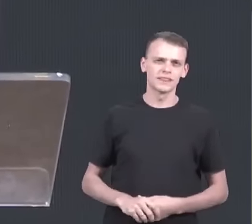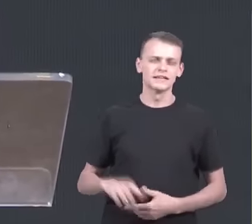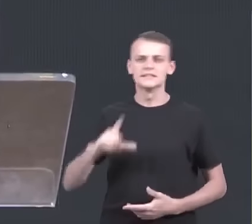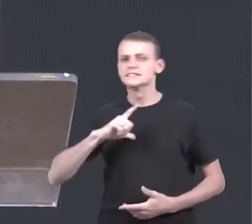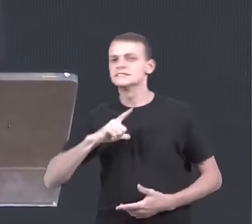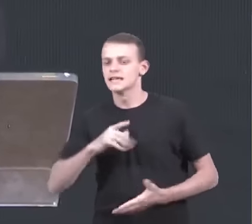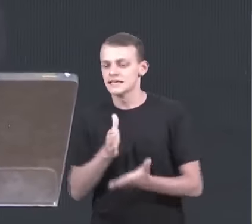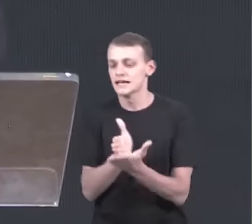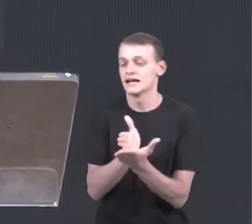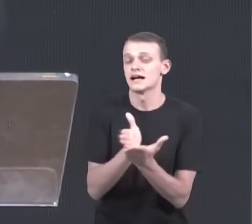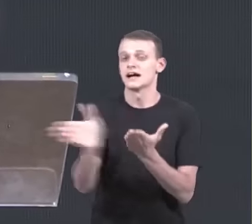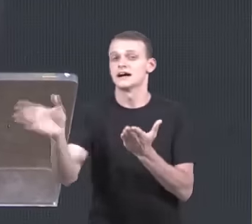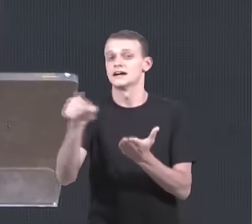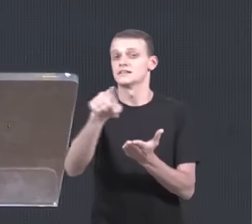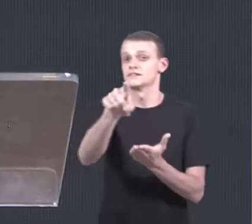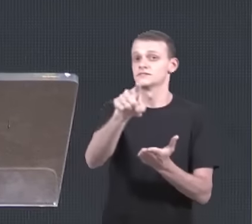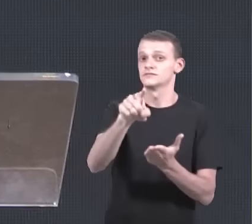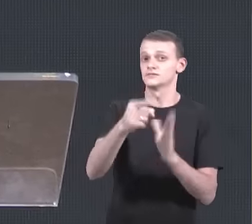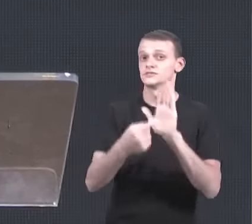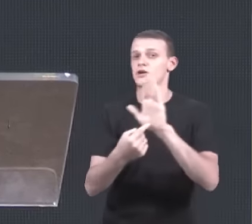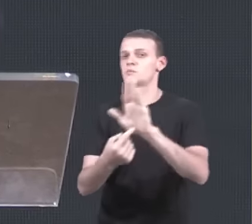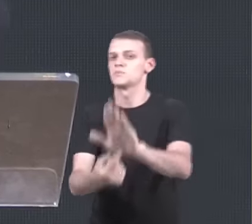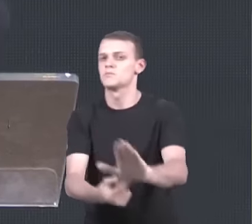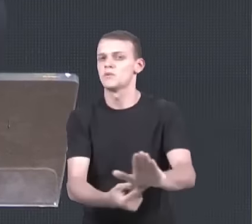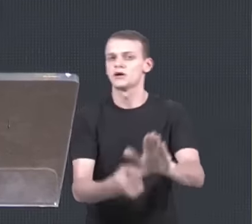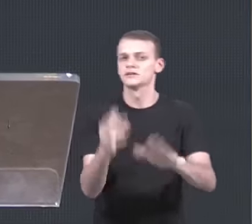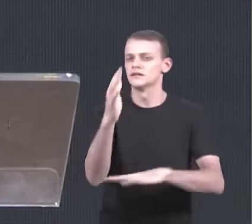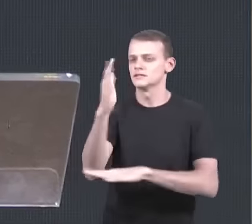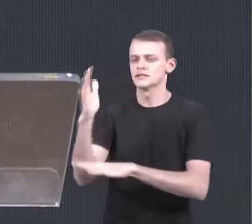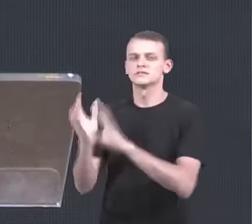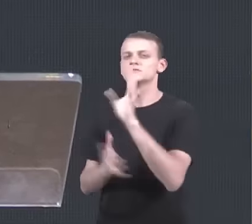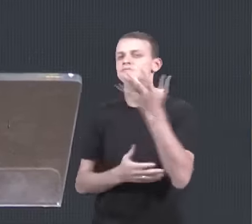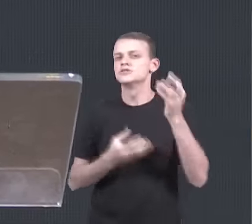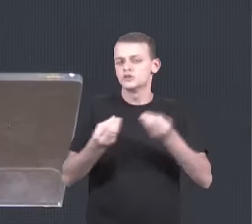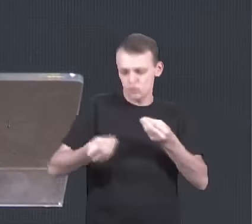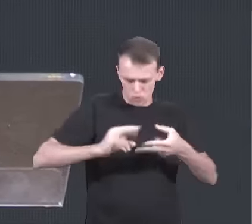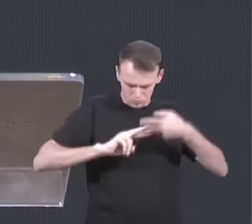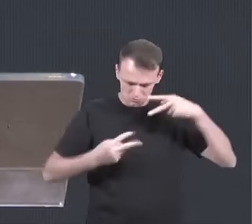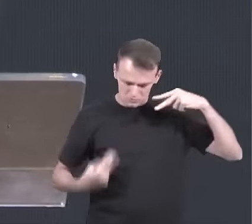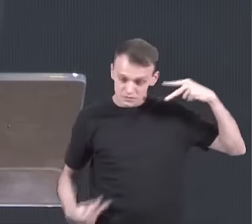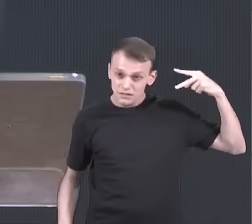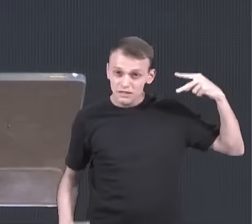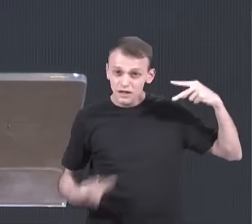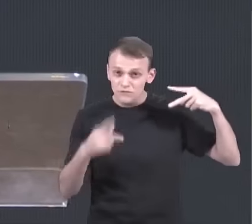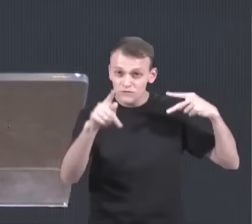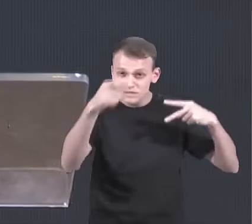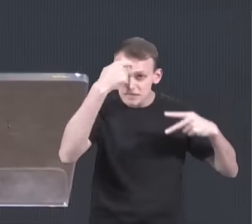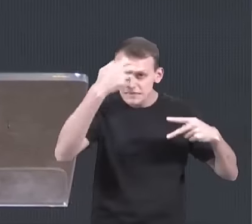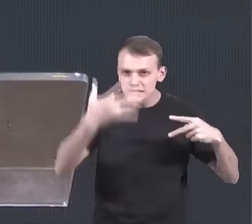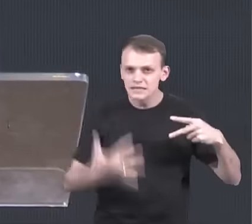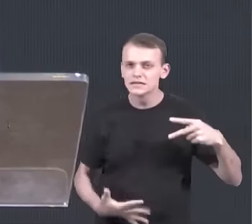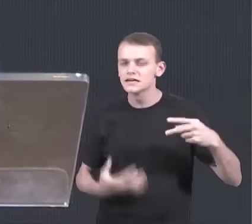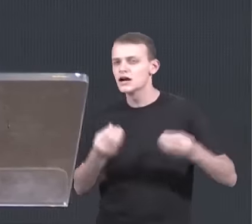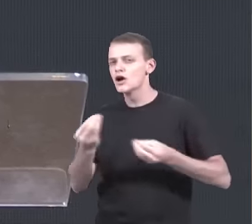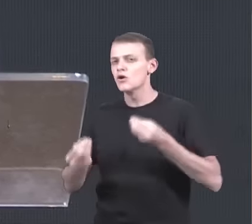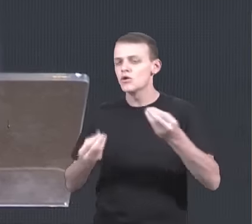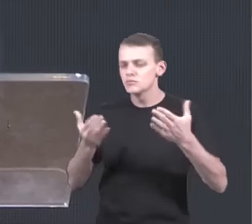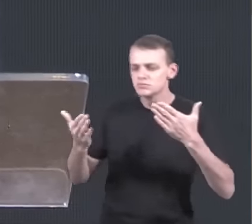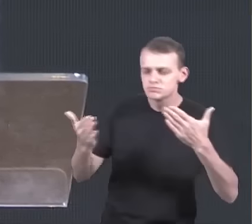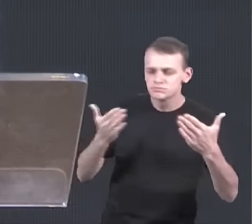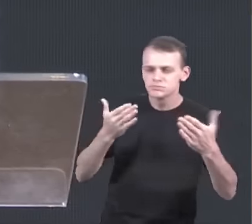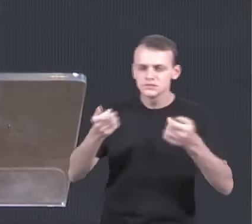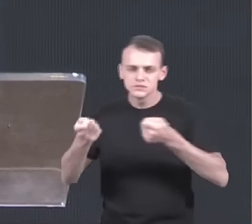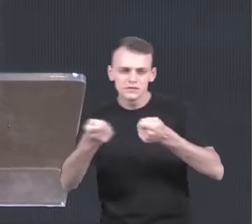área que você manifestaria a natureza ou a atribuição divina no seu caráter,